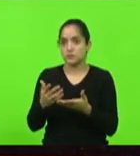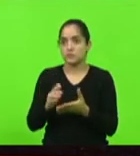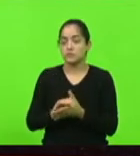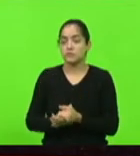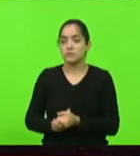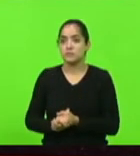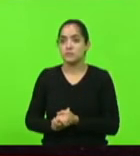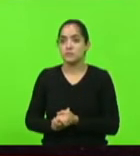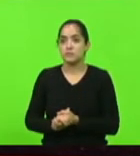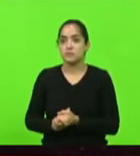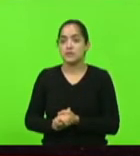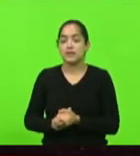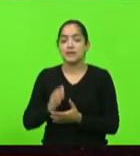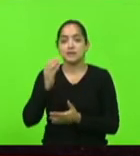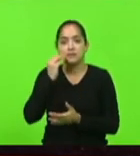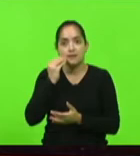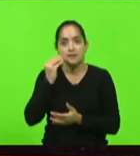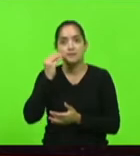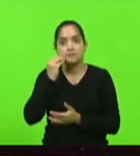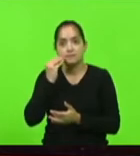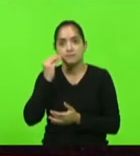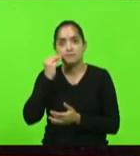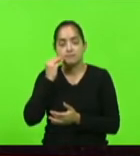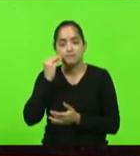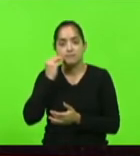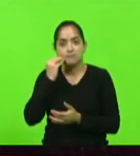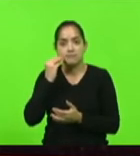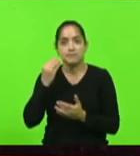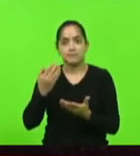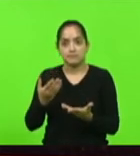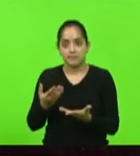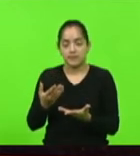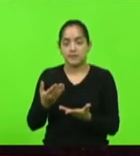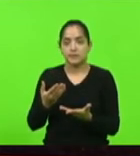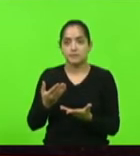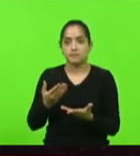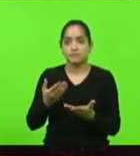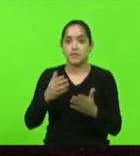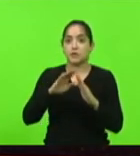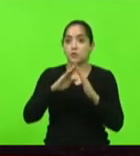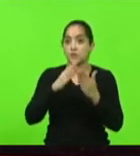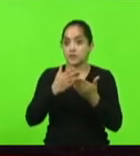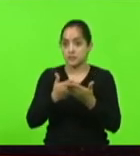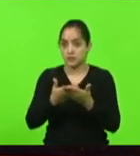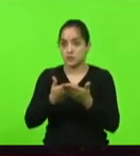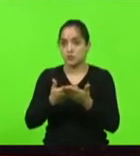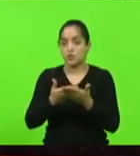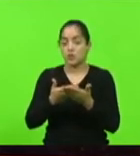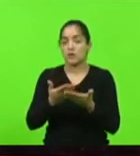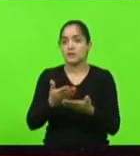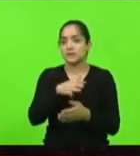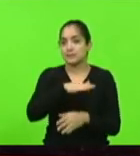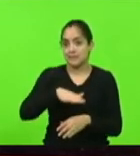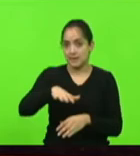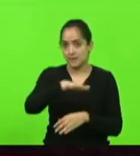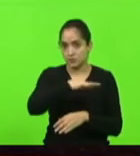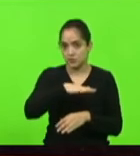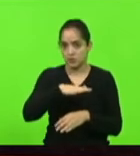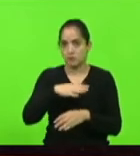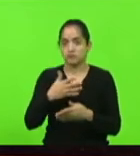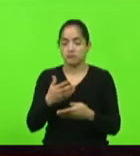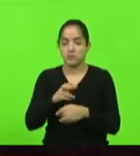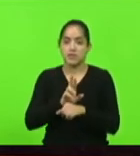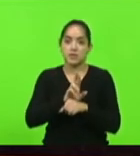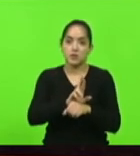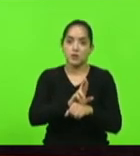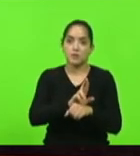nesses dois anos em que eu tentei, de alguma forma, fazer com que as escolas da região, da qual represento na